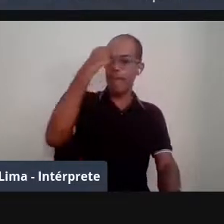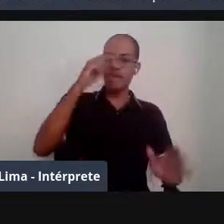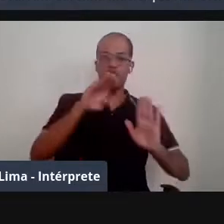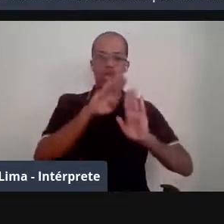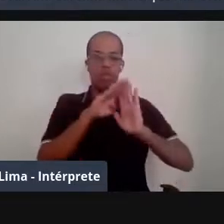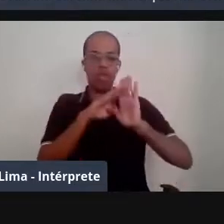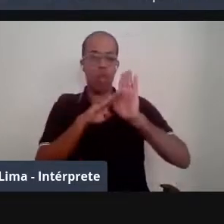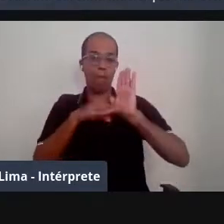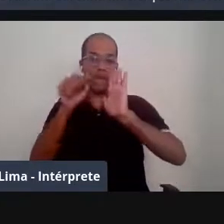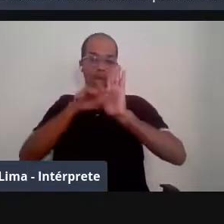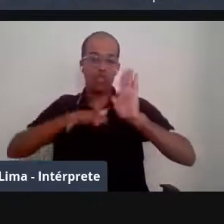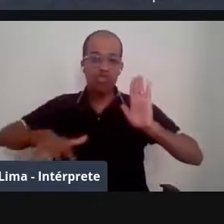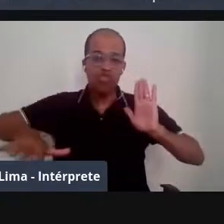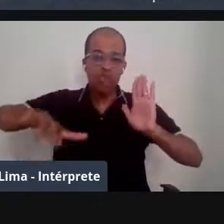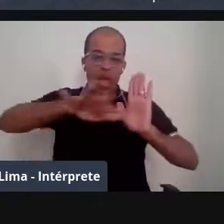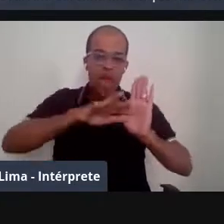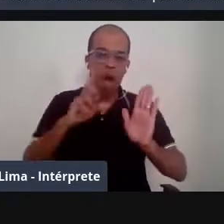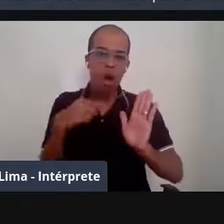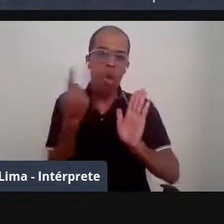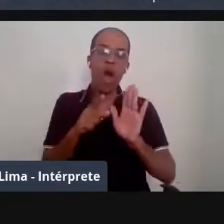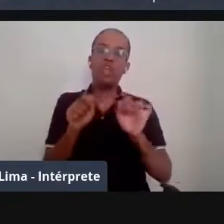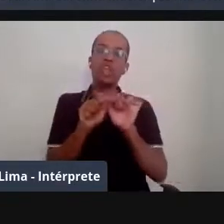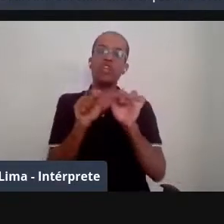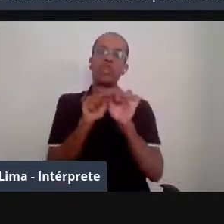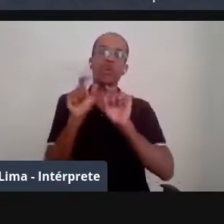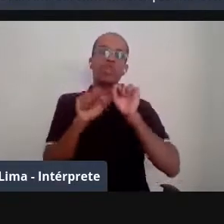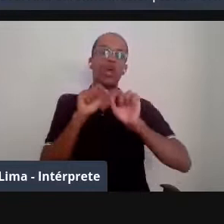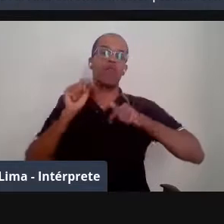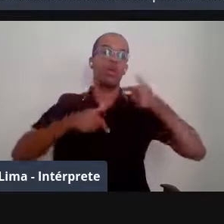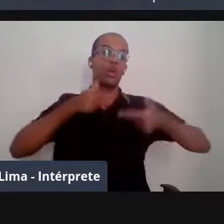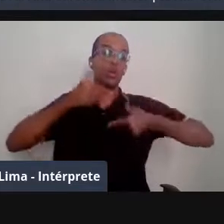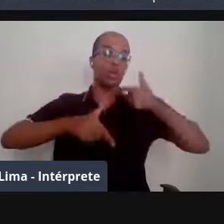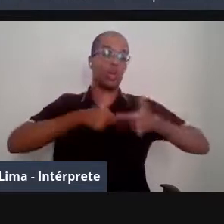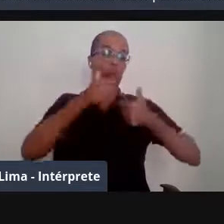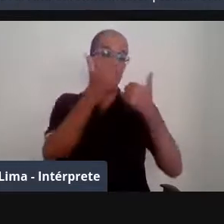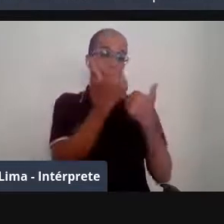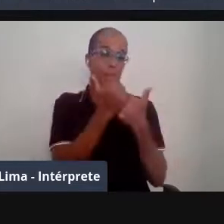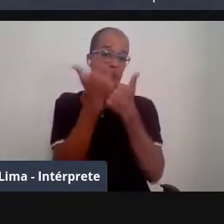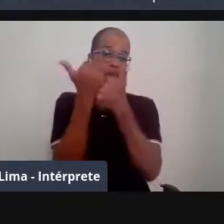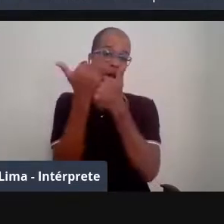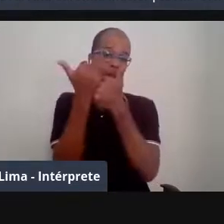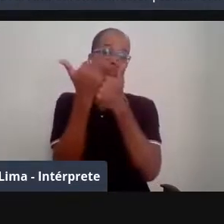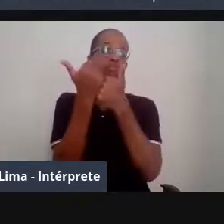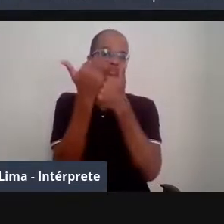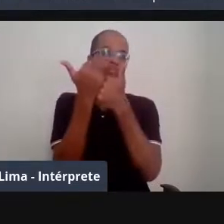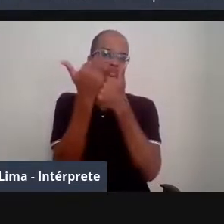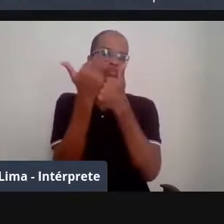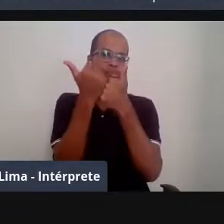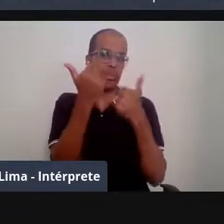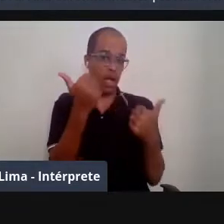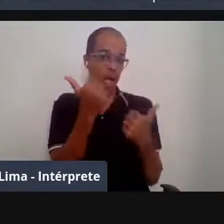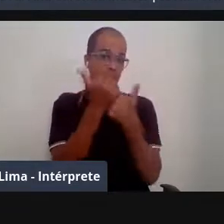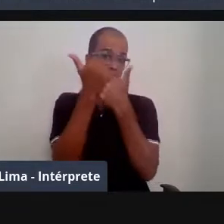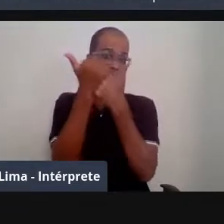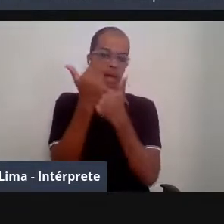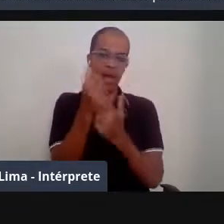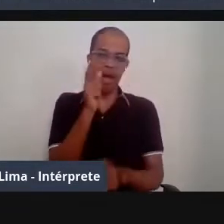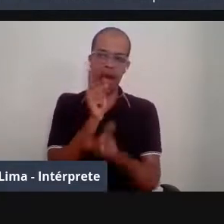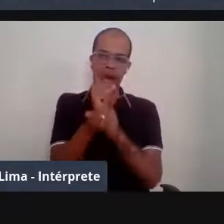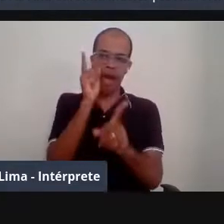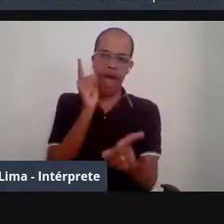geral, nós fazemos um trabalho, primeiro, de apoiá-los e apoiá-los a identificar, né,